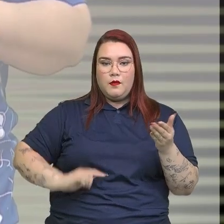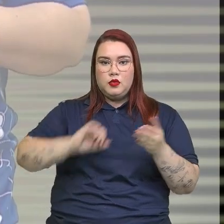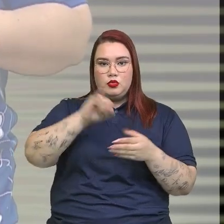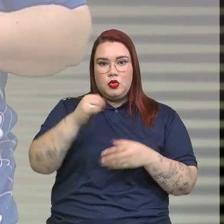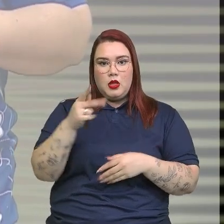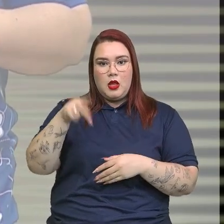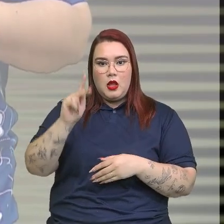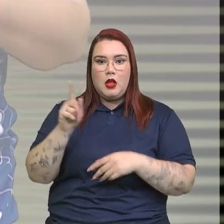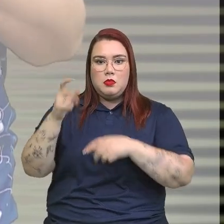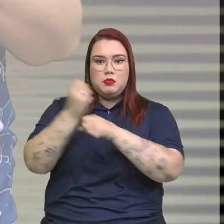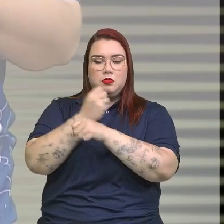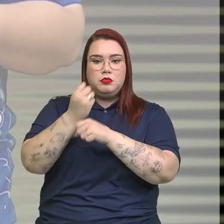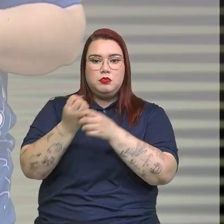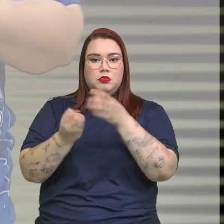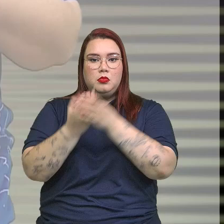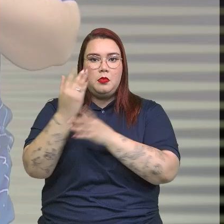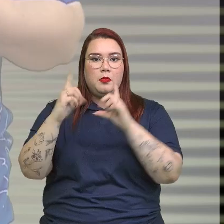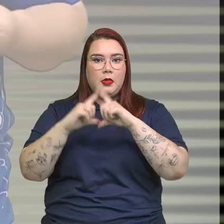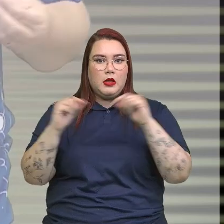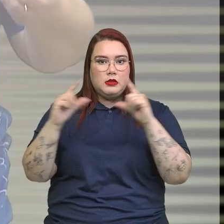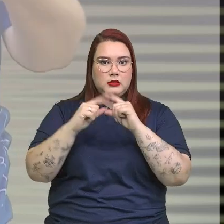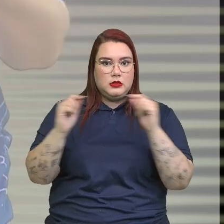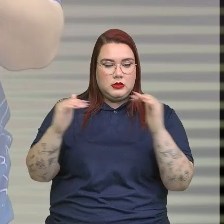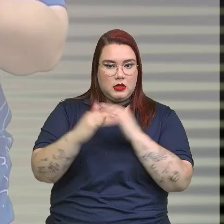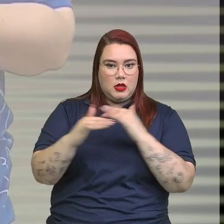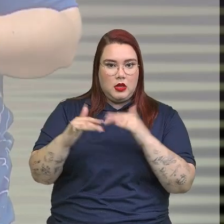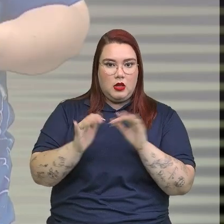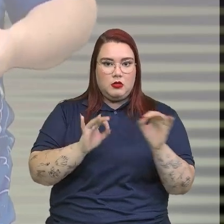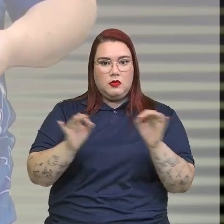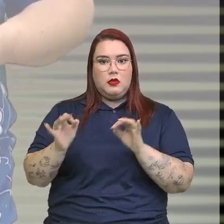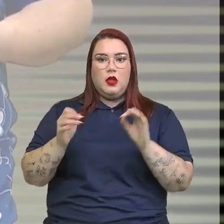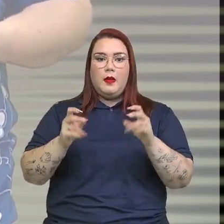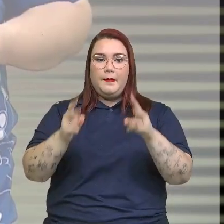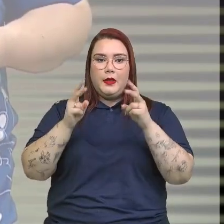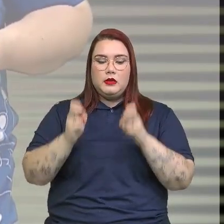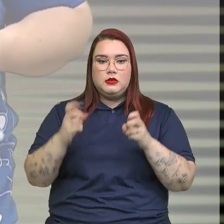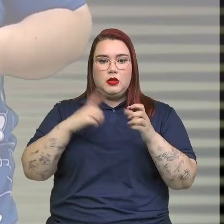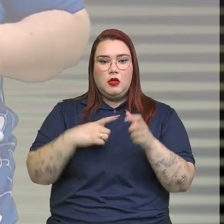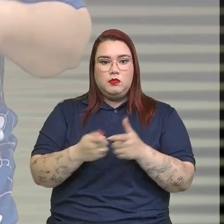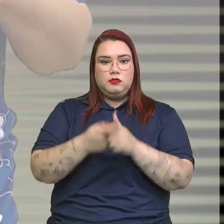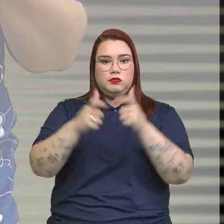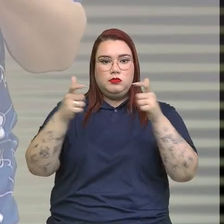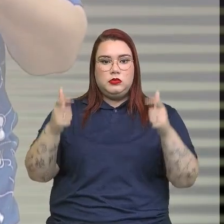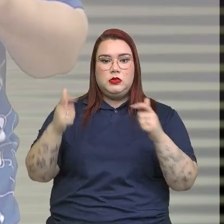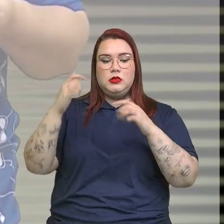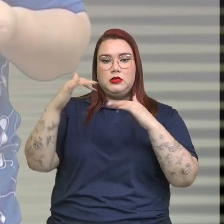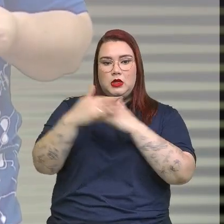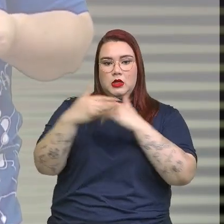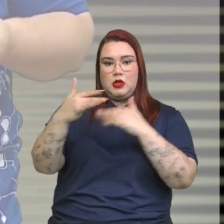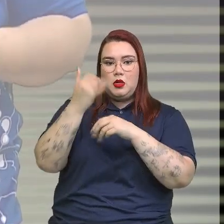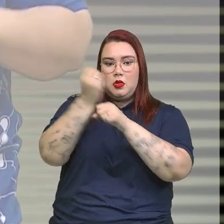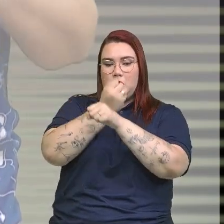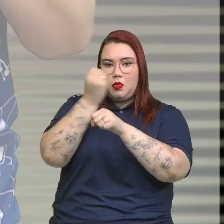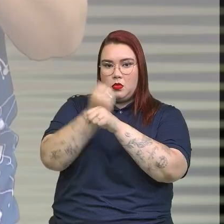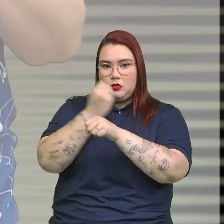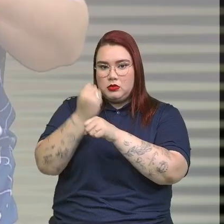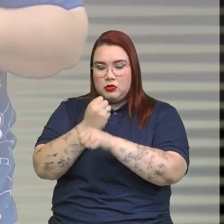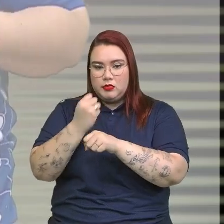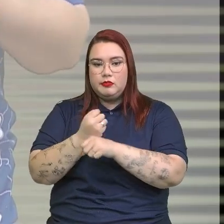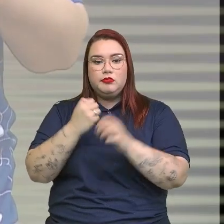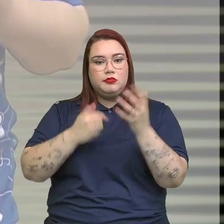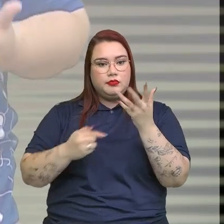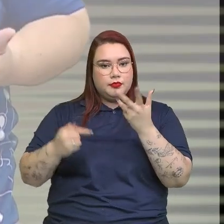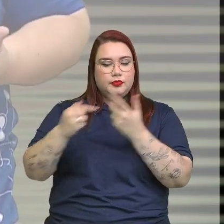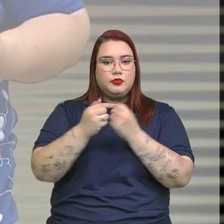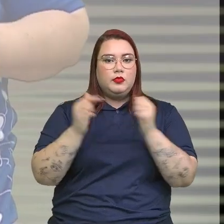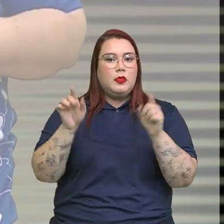grande construtor, então, de Brasília. Então, percebam que a gente tem aí um crescimento urbano, um crescimento automobilístico, mas eu tenho